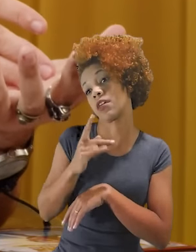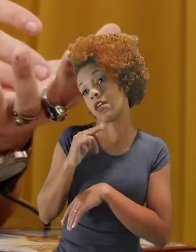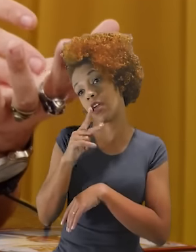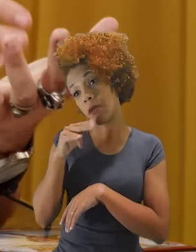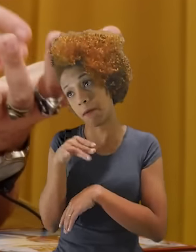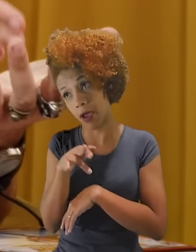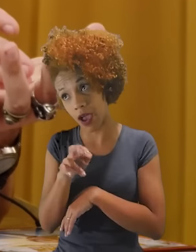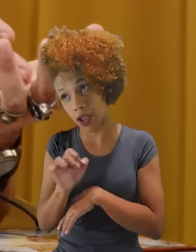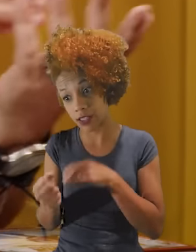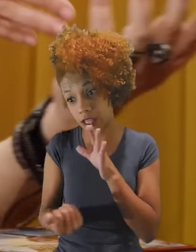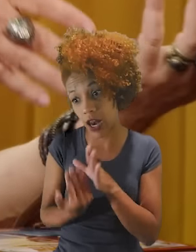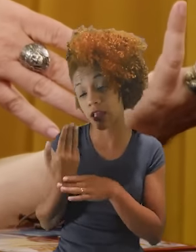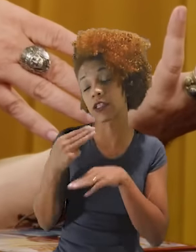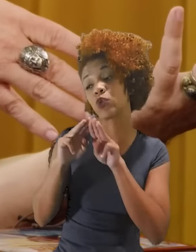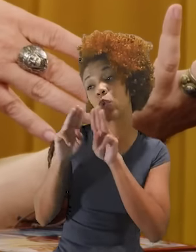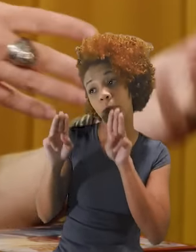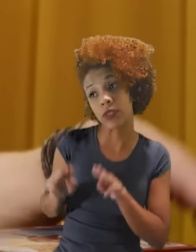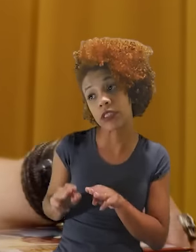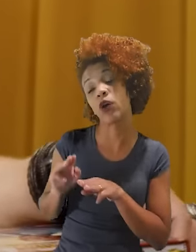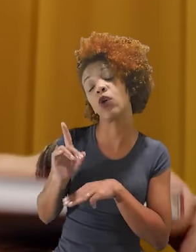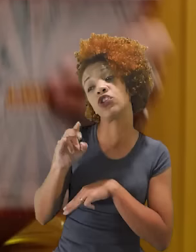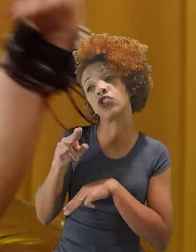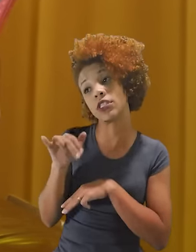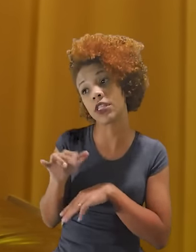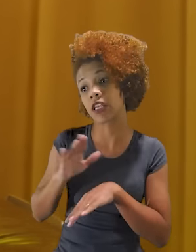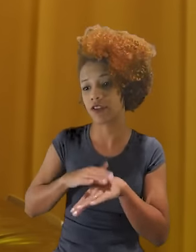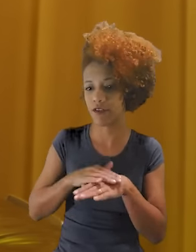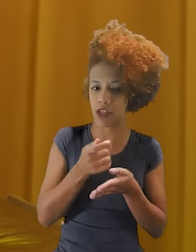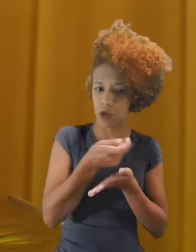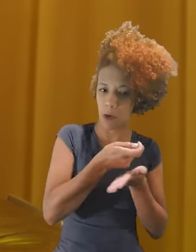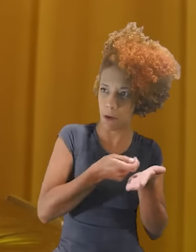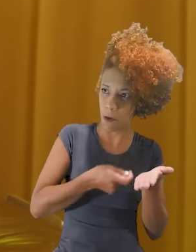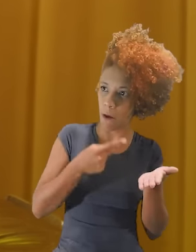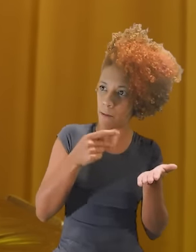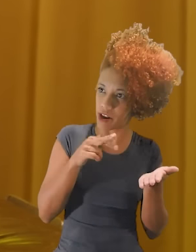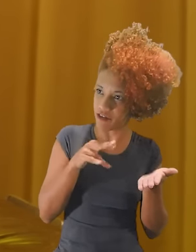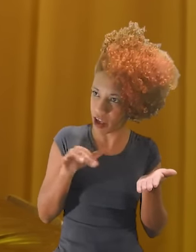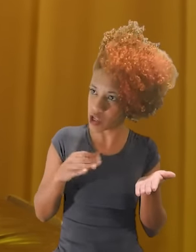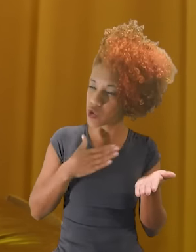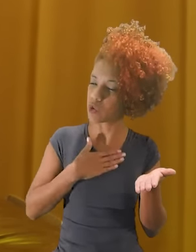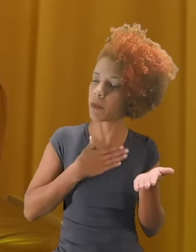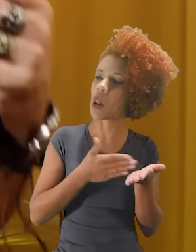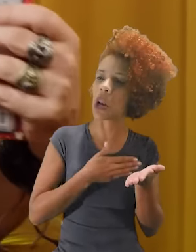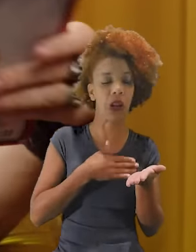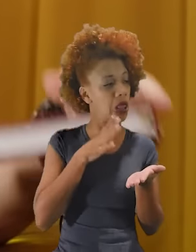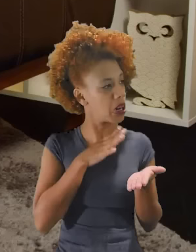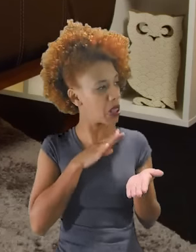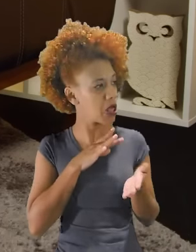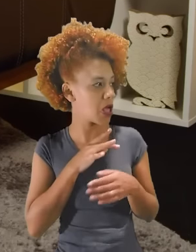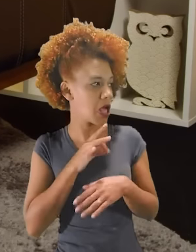A Kay é a fundadora do Museu Disney e é quem fez o prefácio do meu livro. O prefácio foi ela que fez. Ah, que legal. Sensacional, ela fez e o prefácio. E é uma mulher só apaixonada pelo Disney.